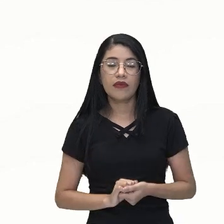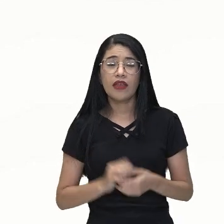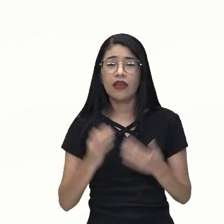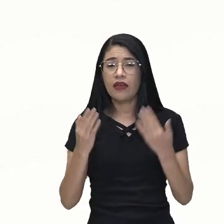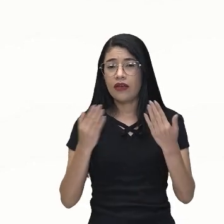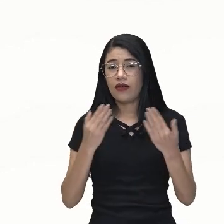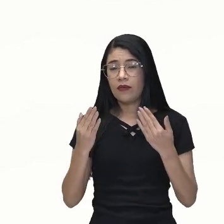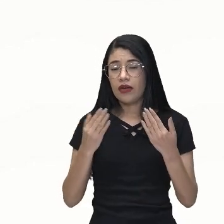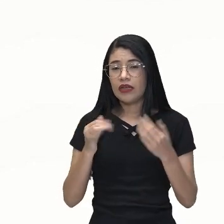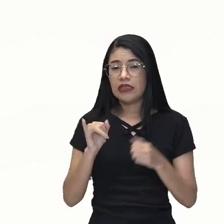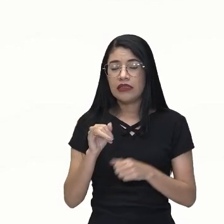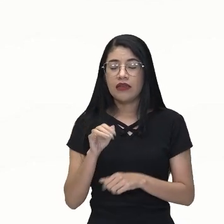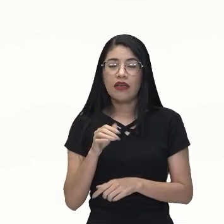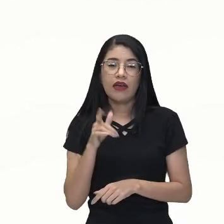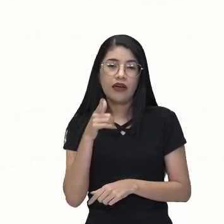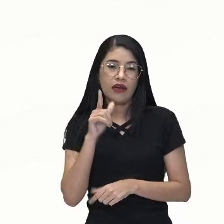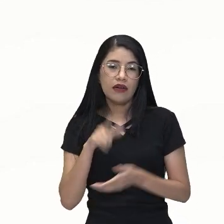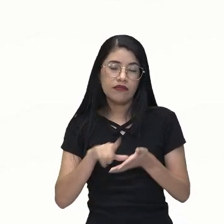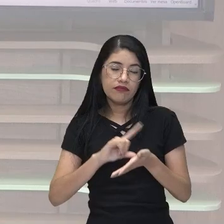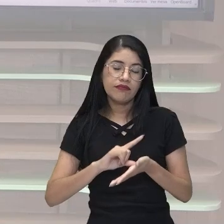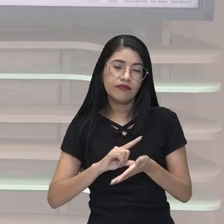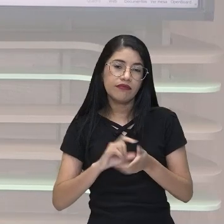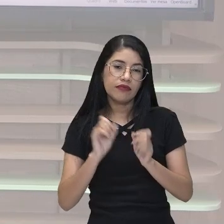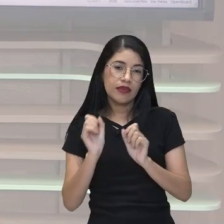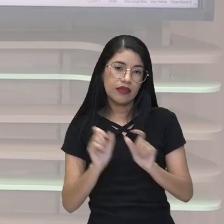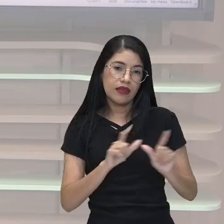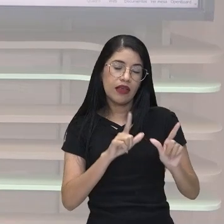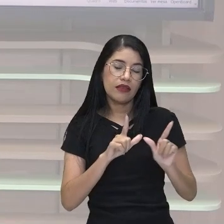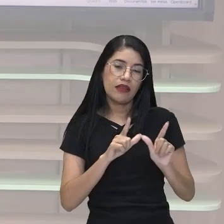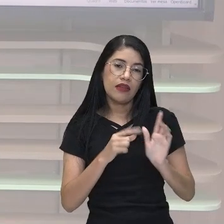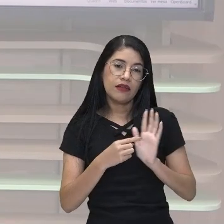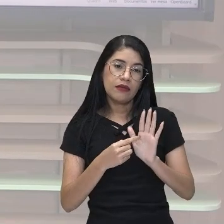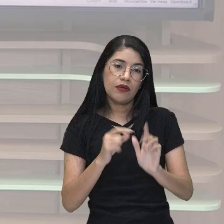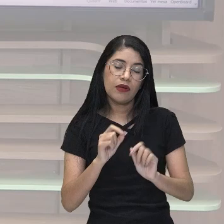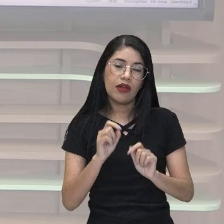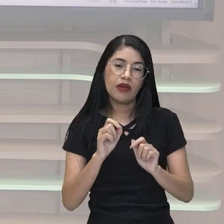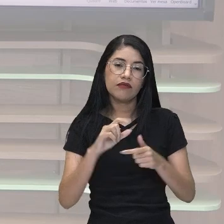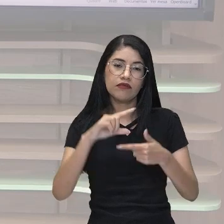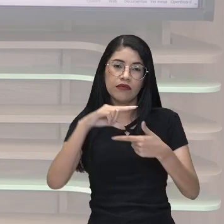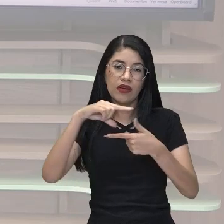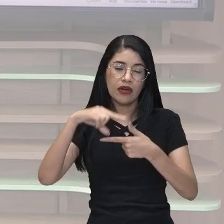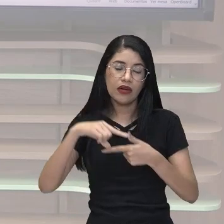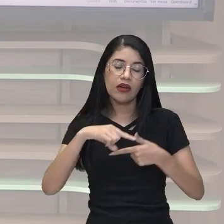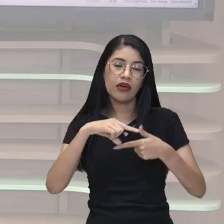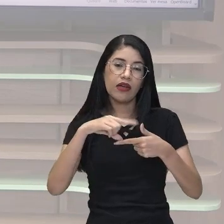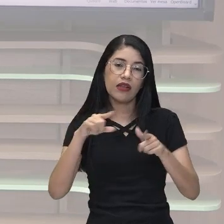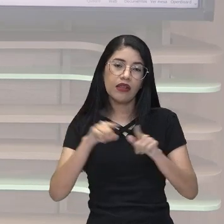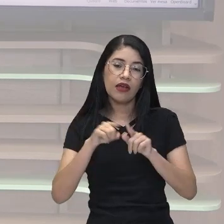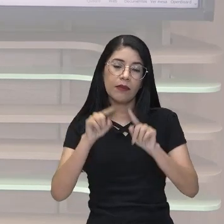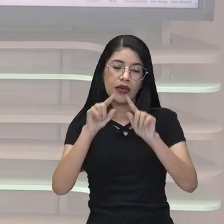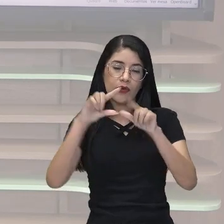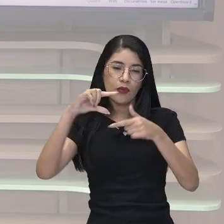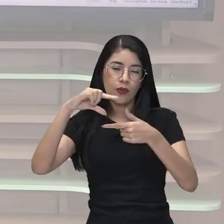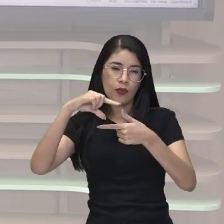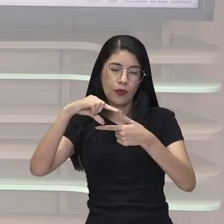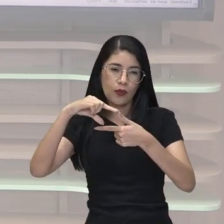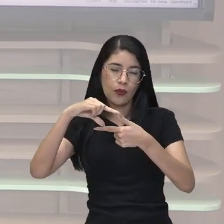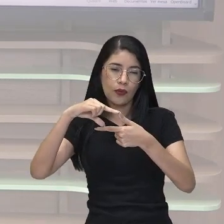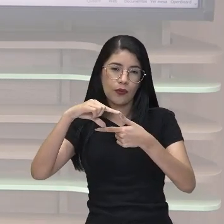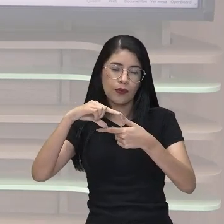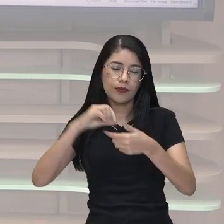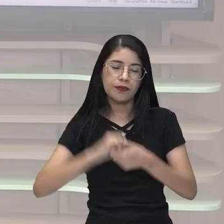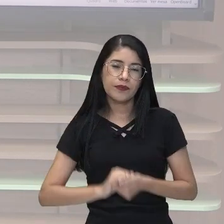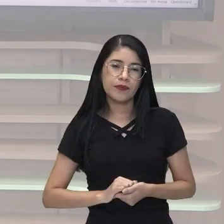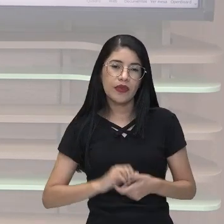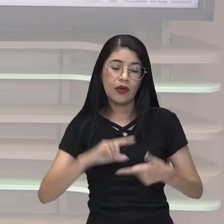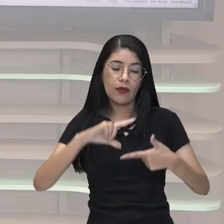gente verificou aqui algumas cataratas anteriores, eu te mostrei um retângulo e te mostrei um quadrado. Um retângulo,